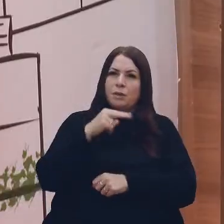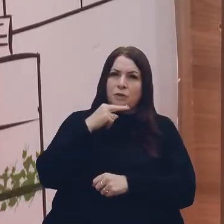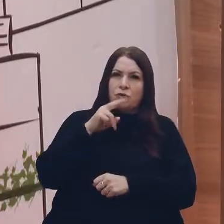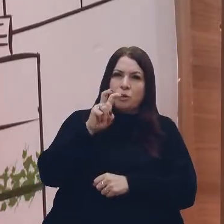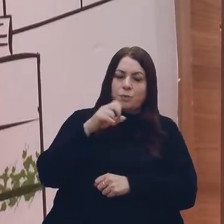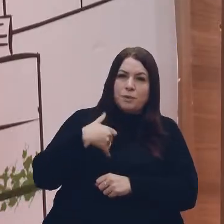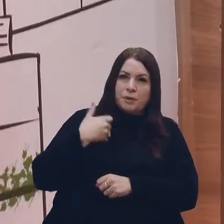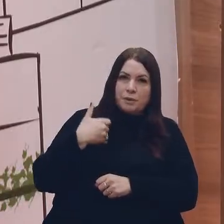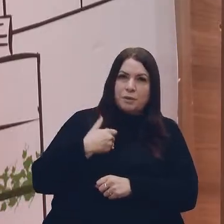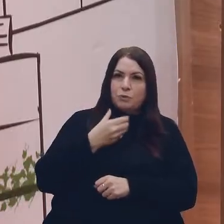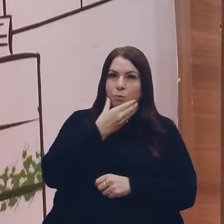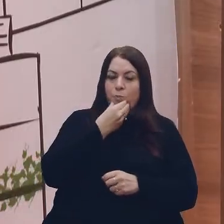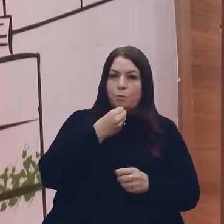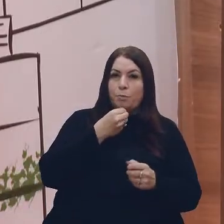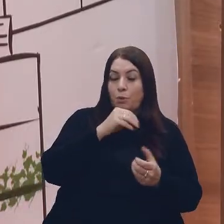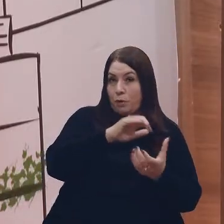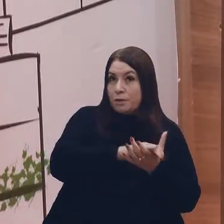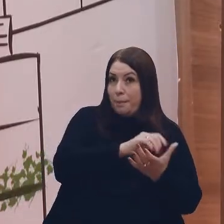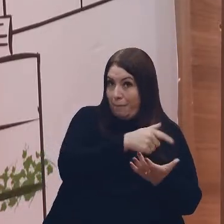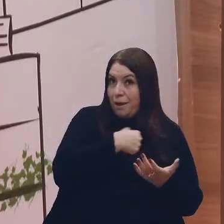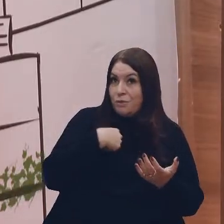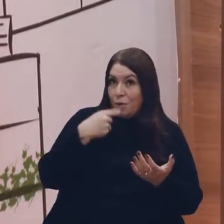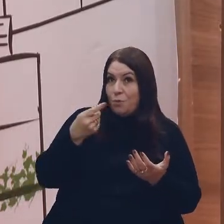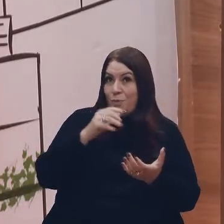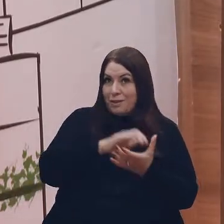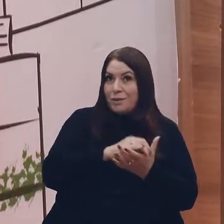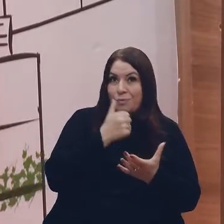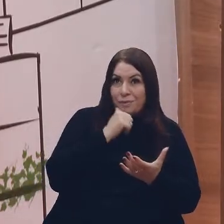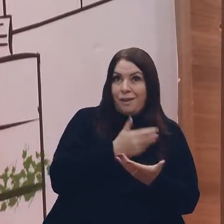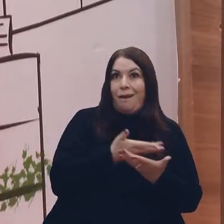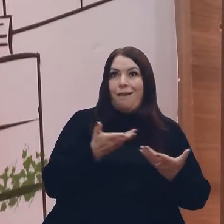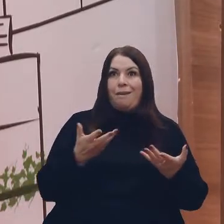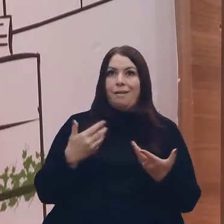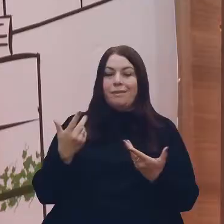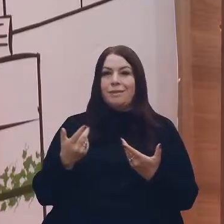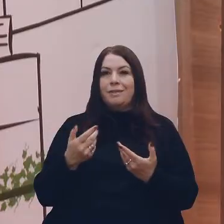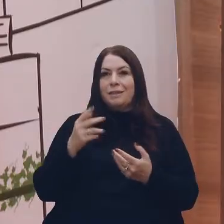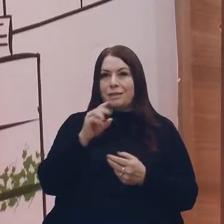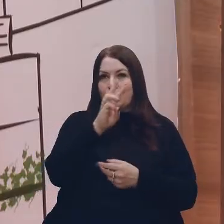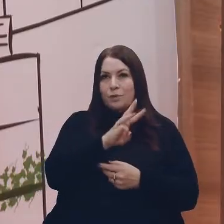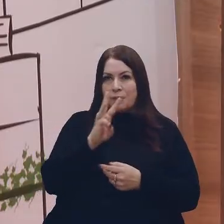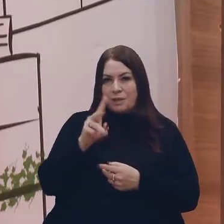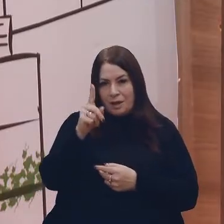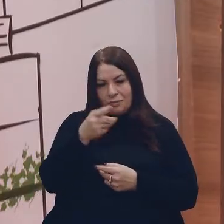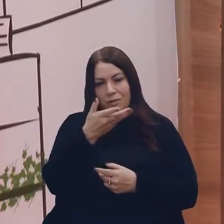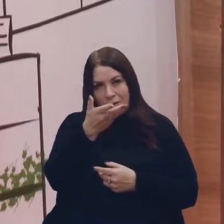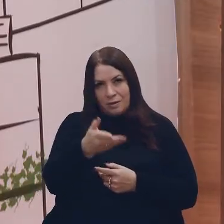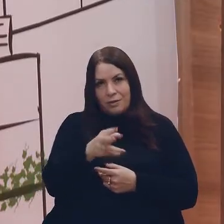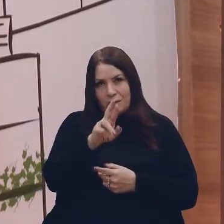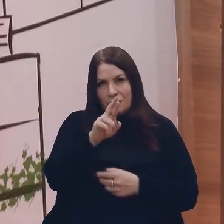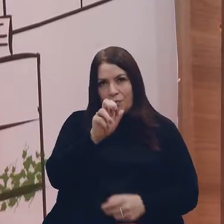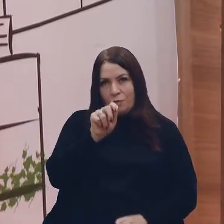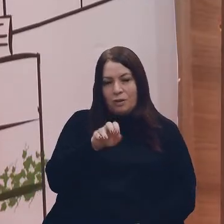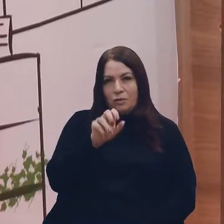5 anos, do meu casamento. Então, quem quiser aí, o site está ali à disposição,